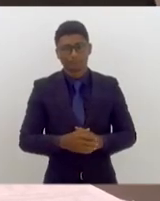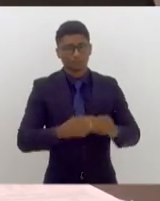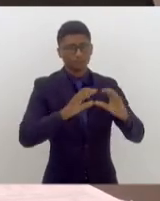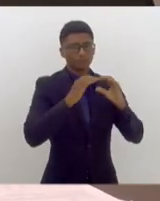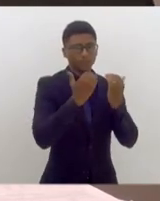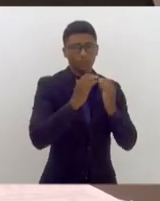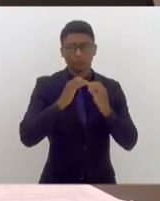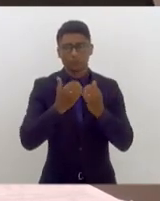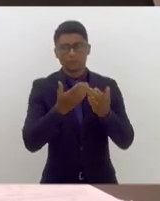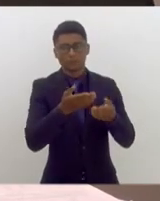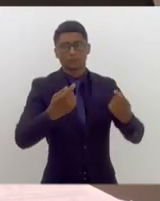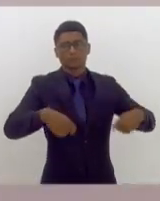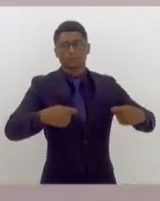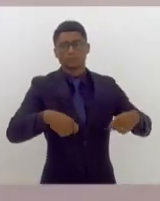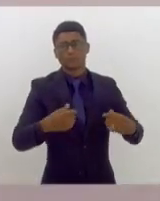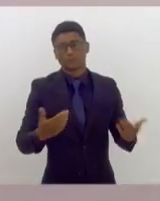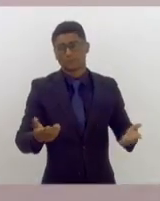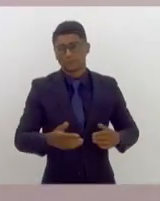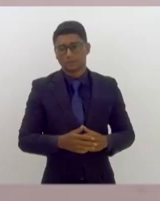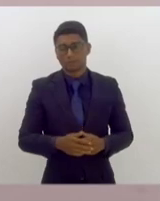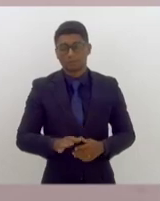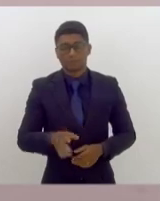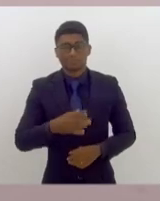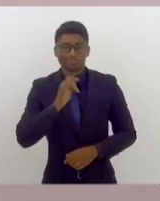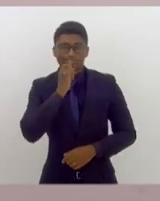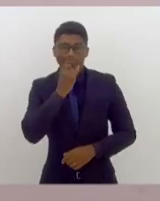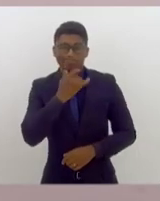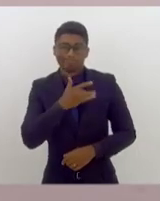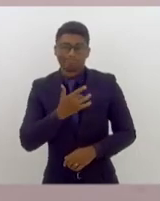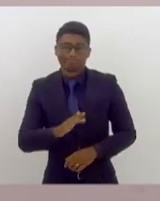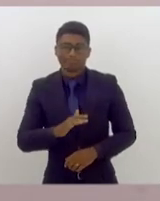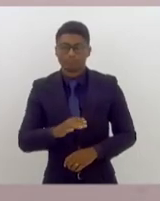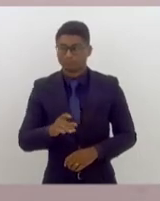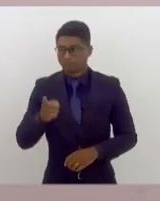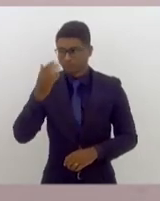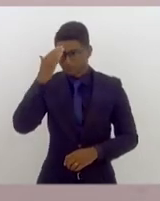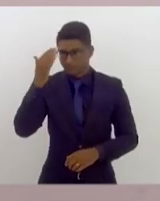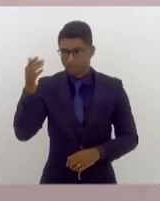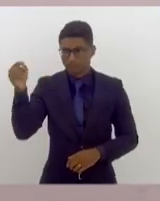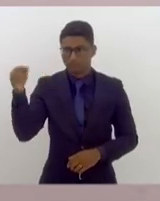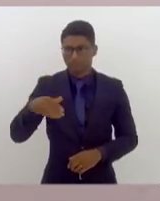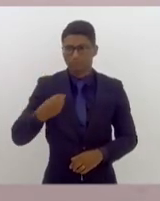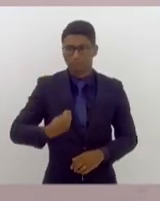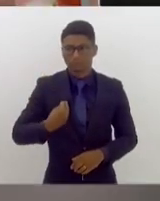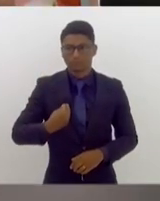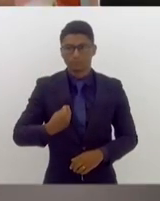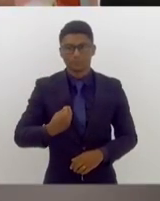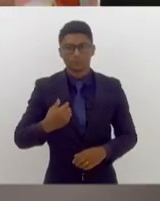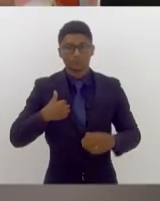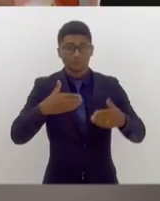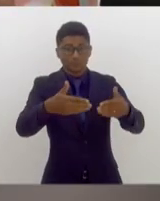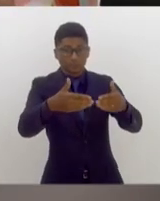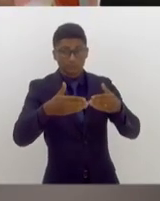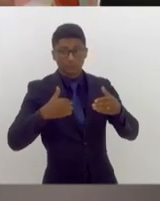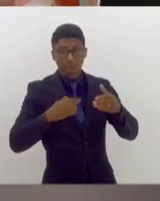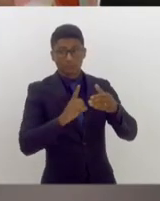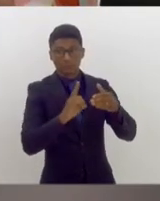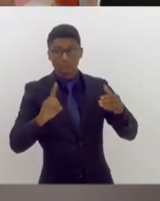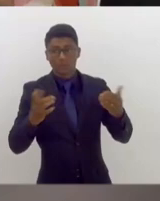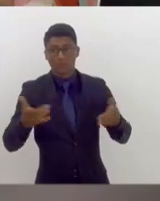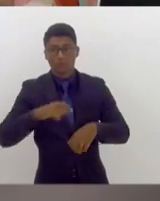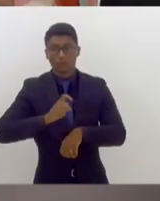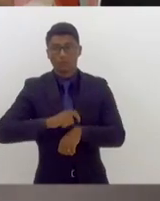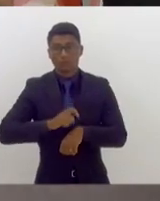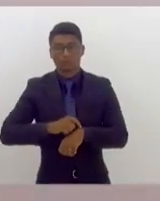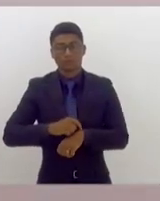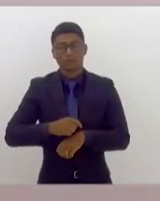do atendimento escolar. Muito lamentável, mas obrigado pela presença. Eu peço licença para me ausentar, eu tenho uma agenda agora meia e meia.